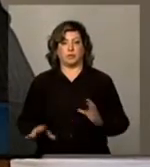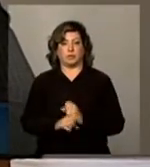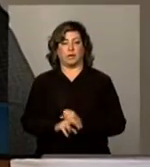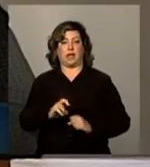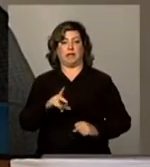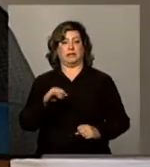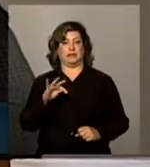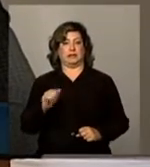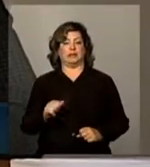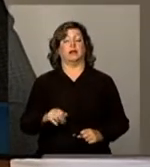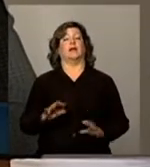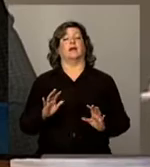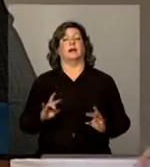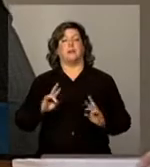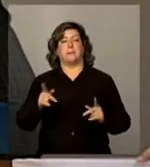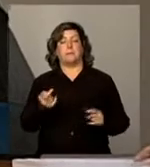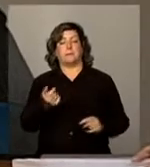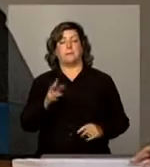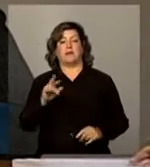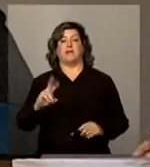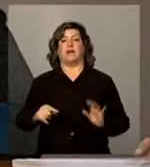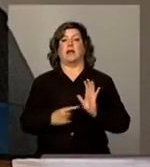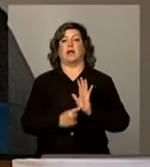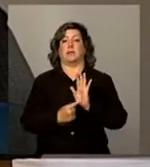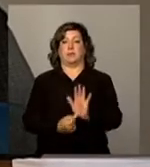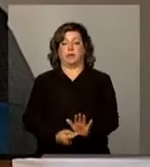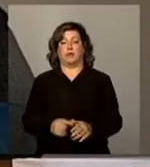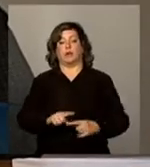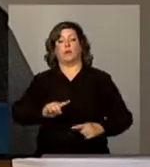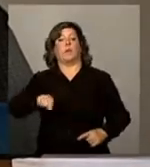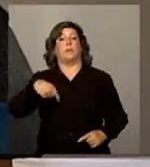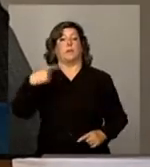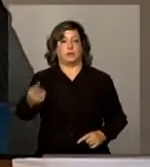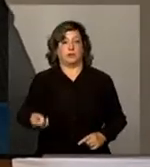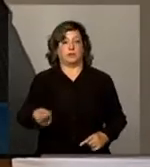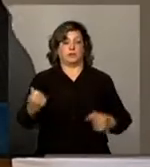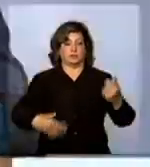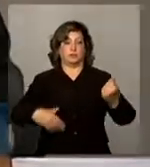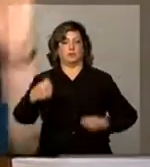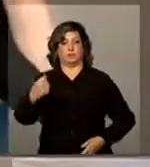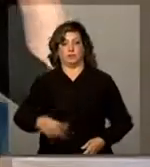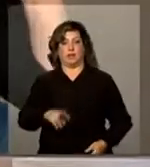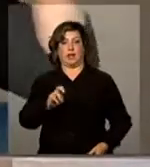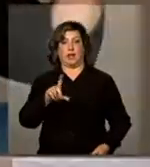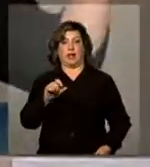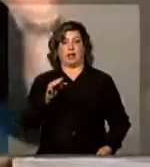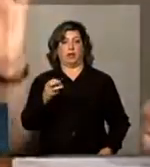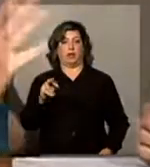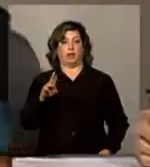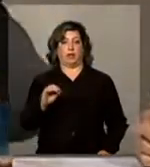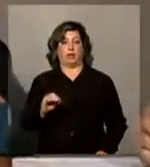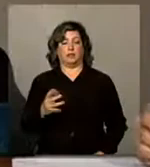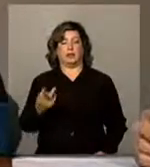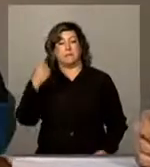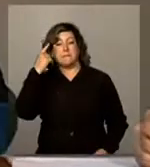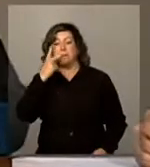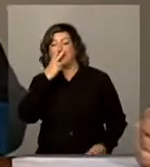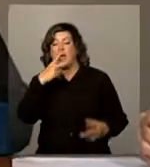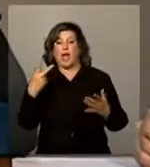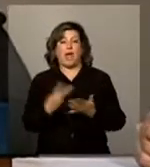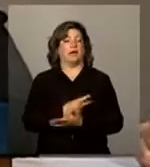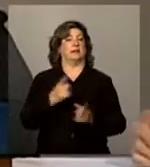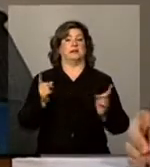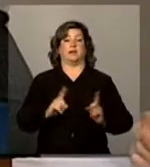pequena diferenciazinha, mas que ela vai aparecer no próximo relatório. Então, na hora que vê isso, não, parece que está errado, não está errado. É só